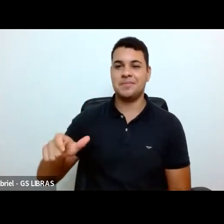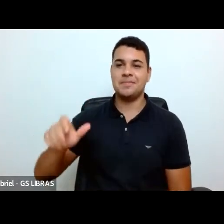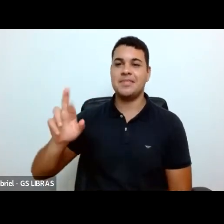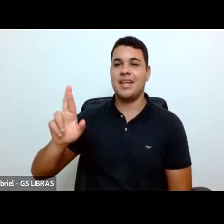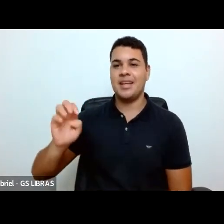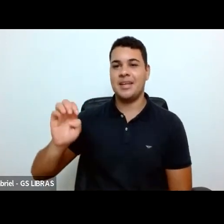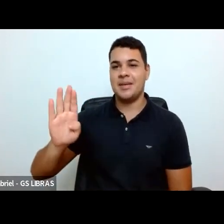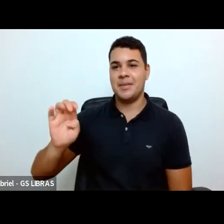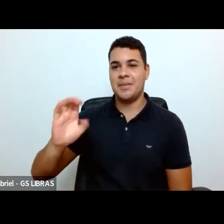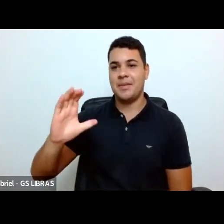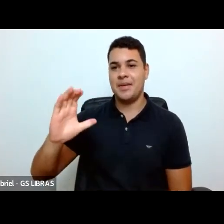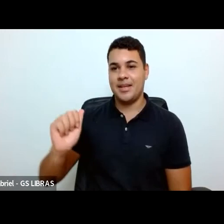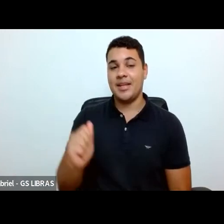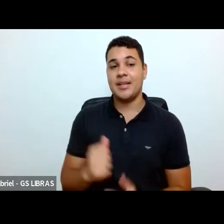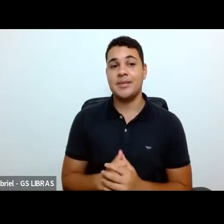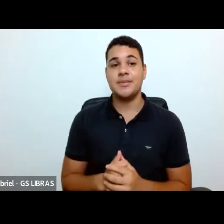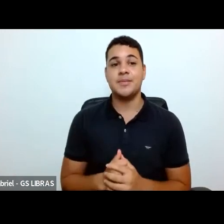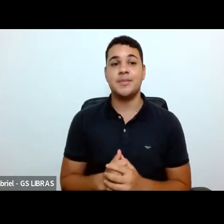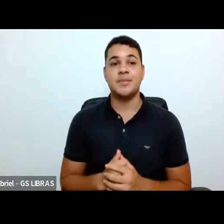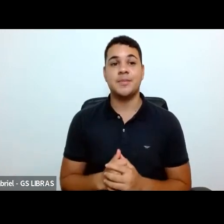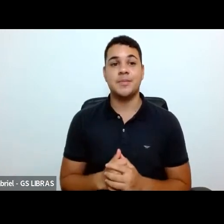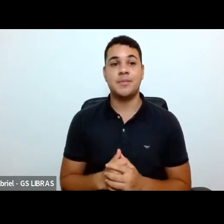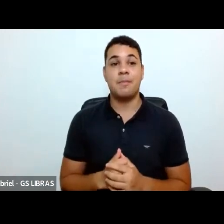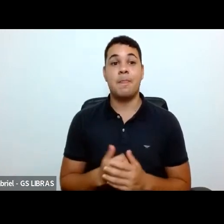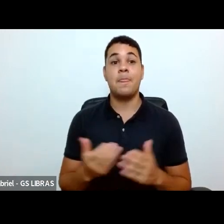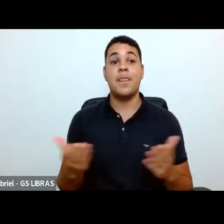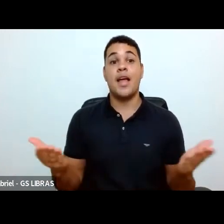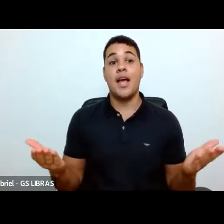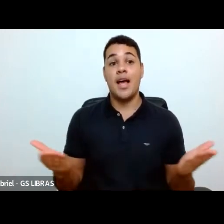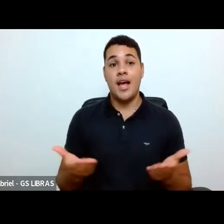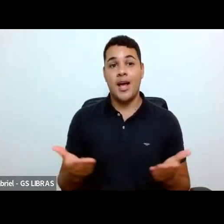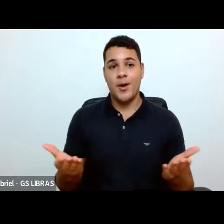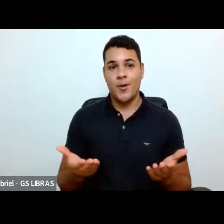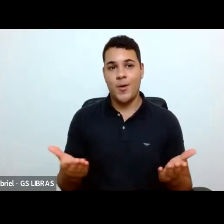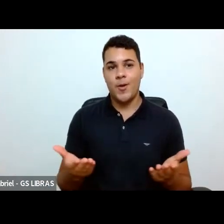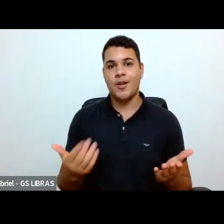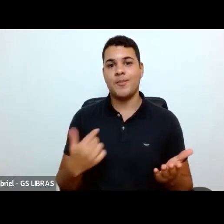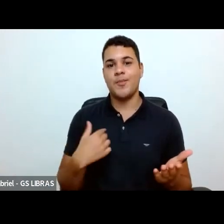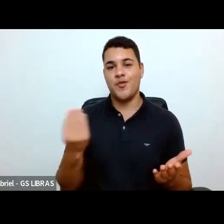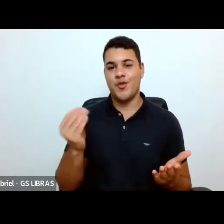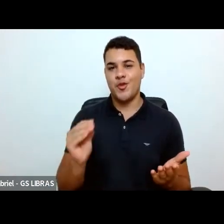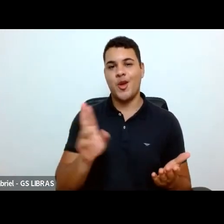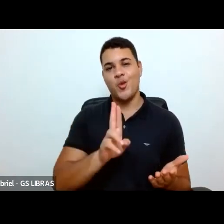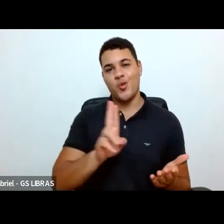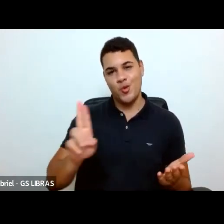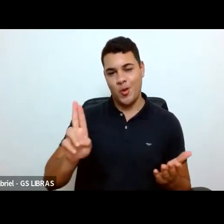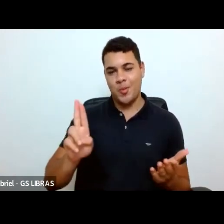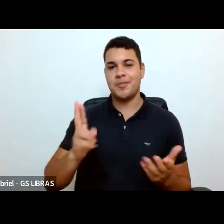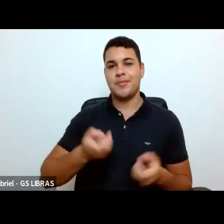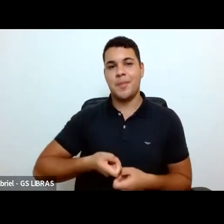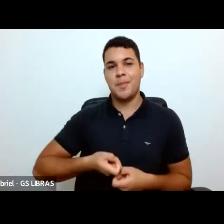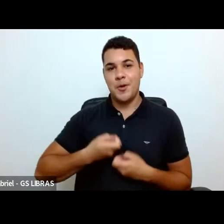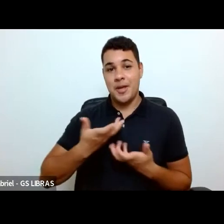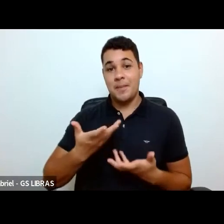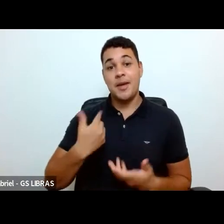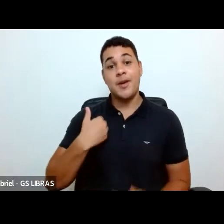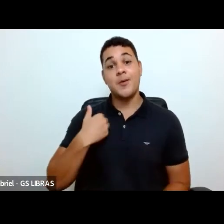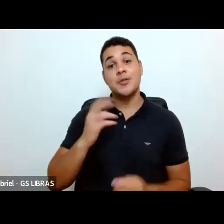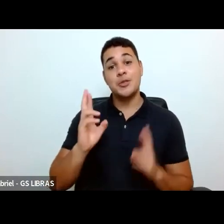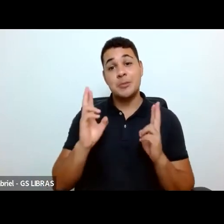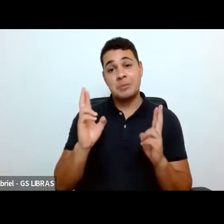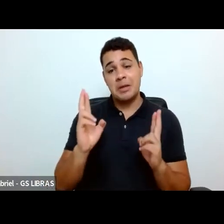da Rebeca. Eu vou deixar o nome do poema, sugerir a leitura. Espero que, em